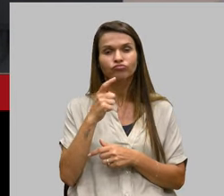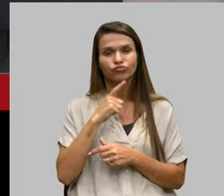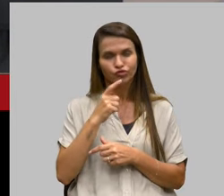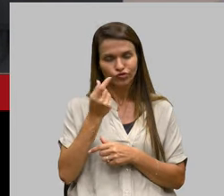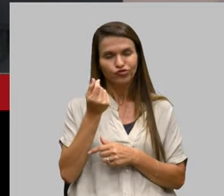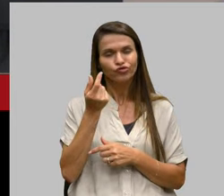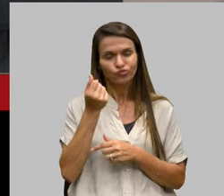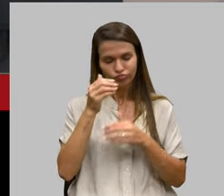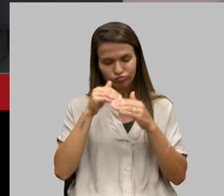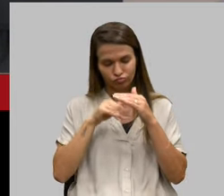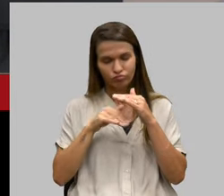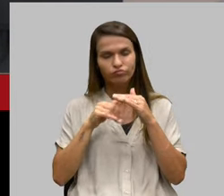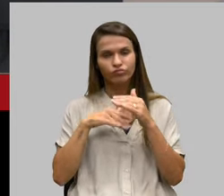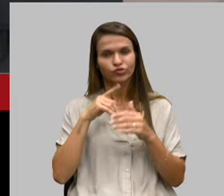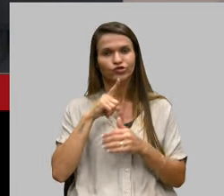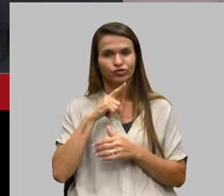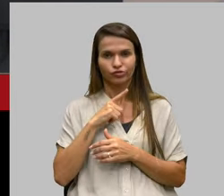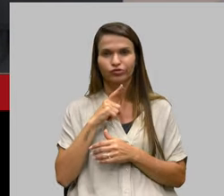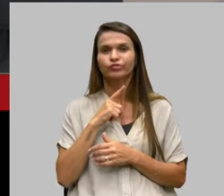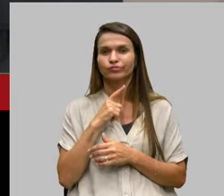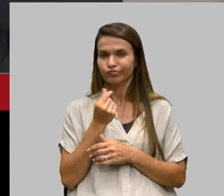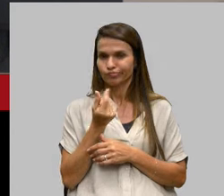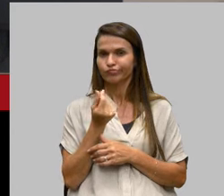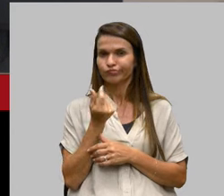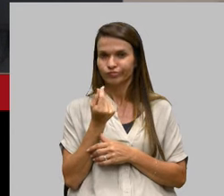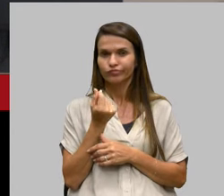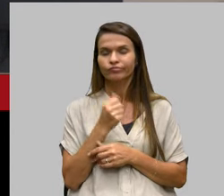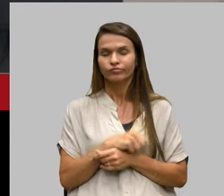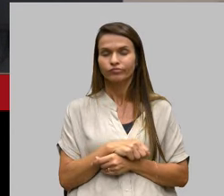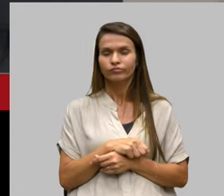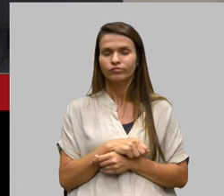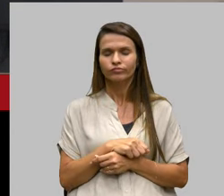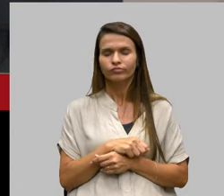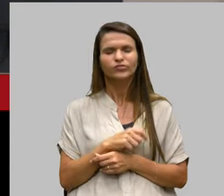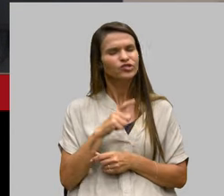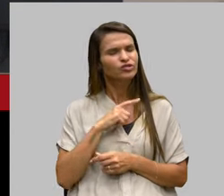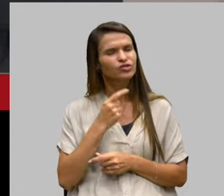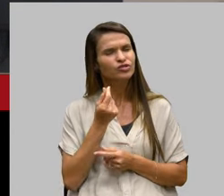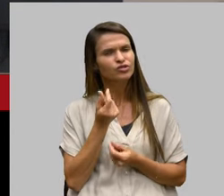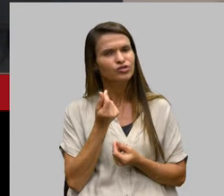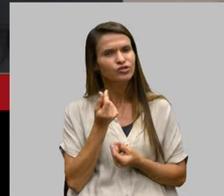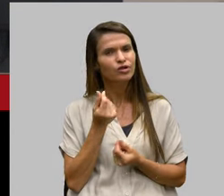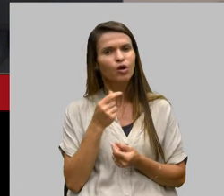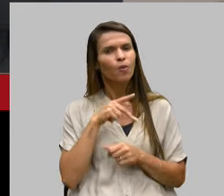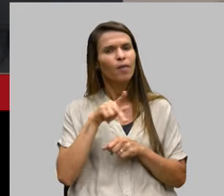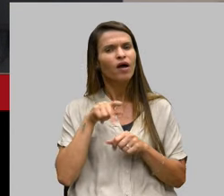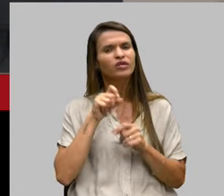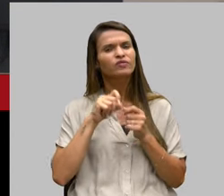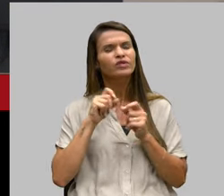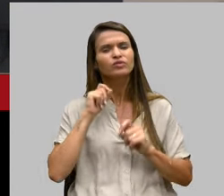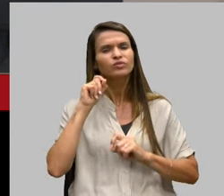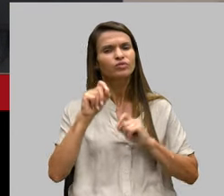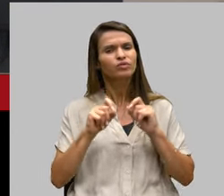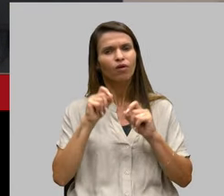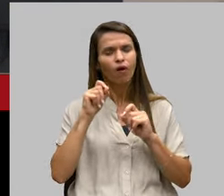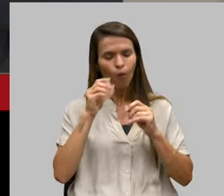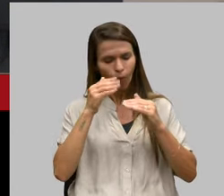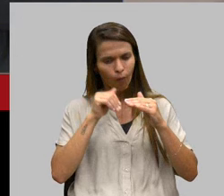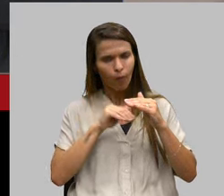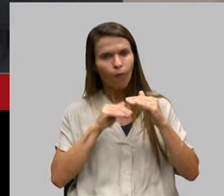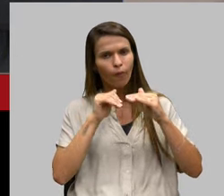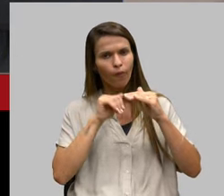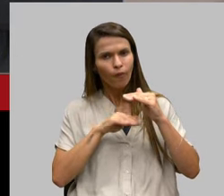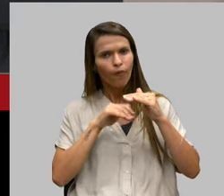dinheiro muito se sobrava dinheiro o que o país fez guardou foi